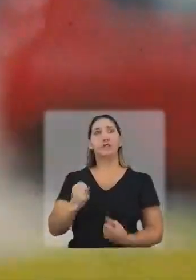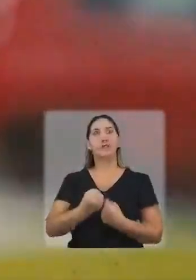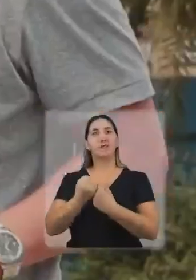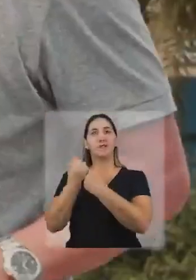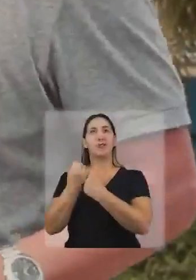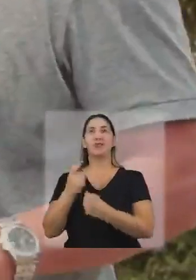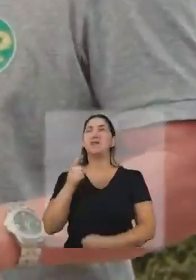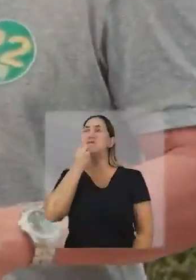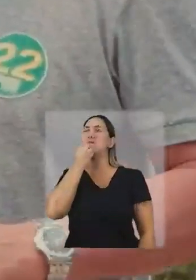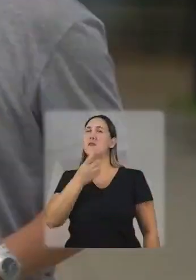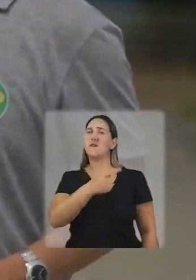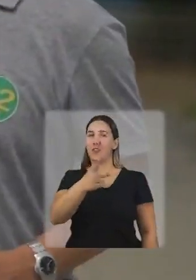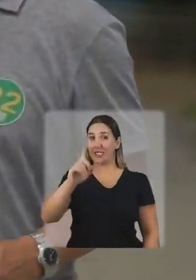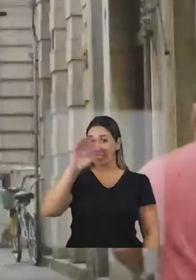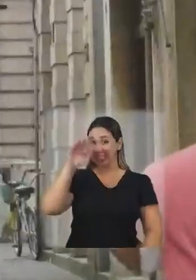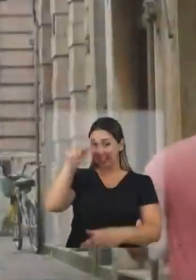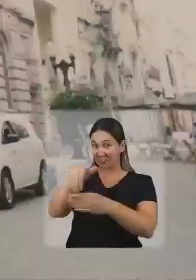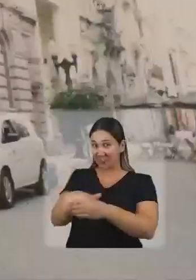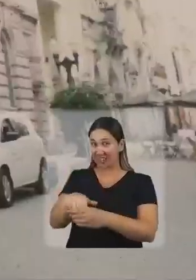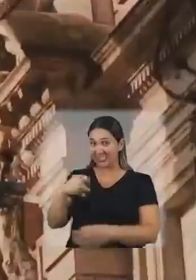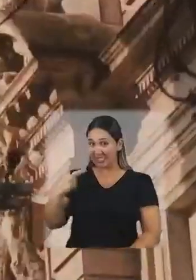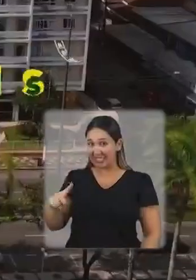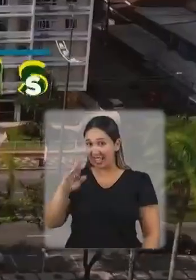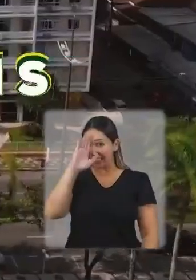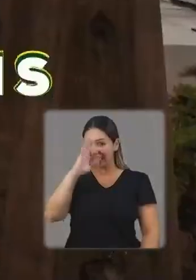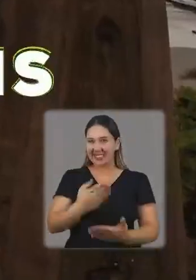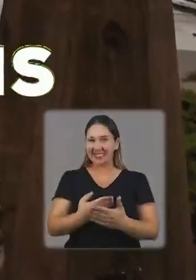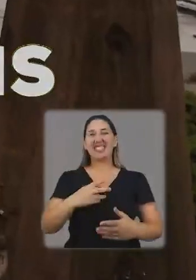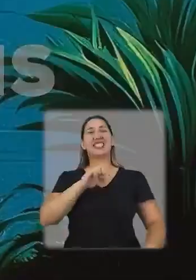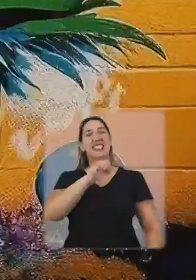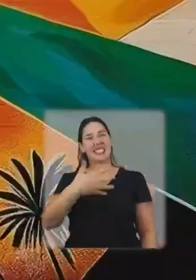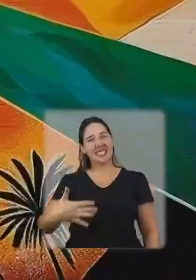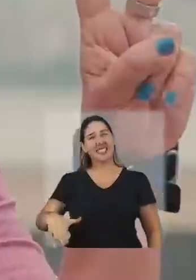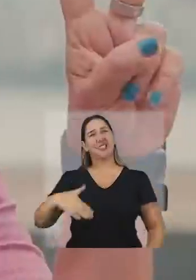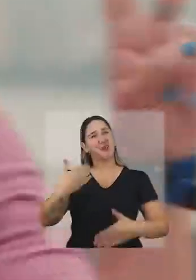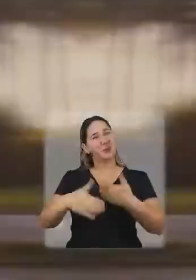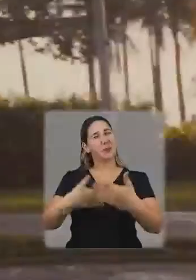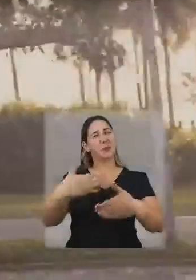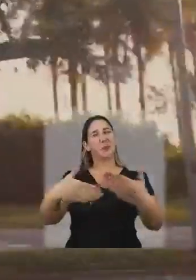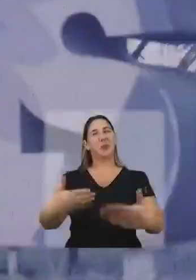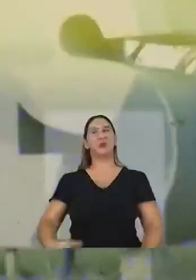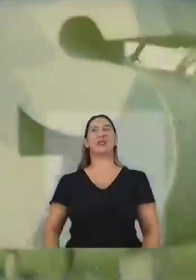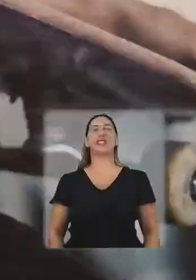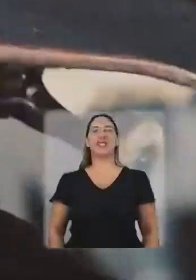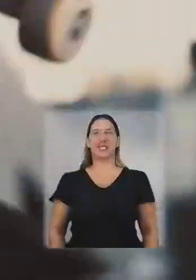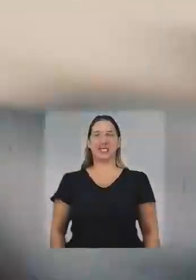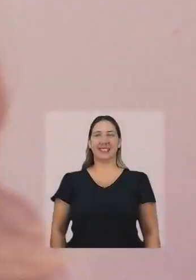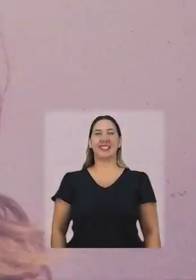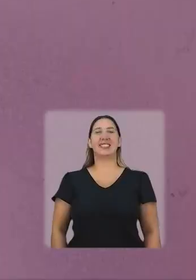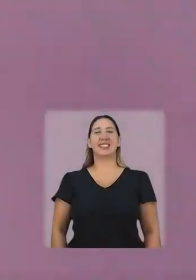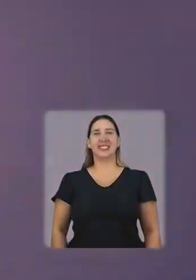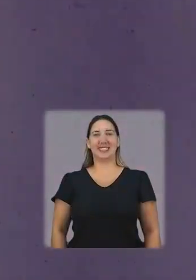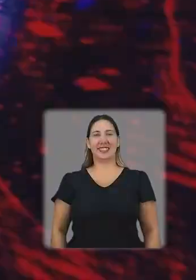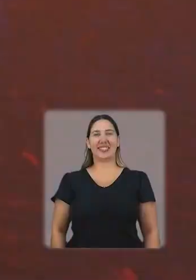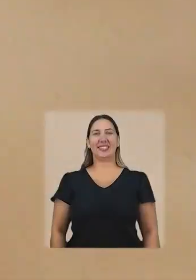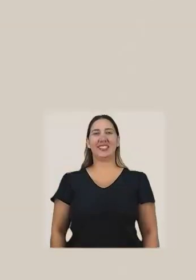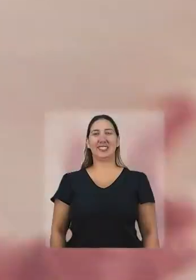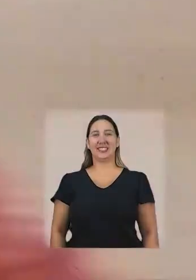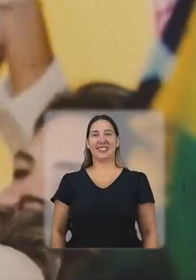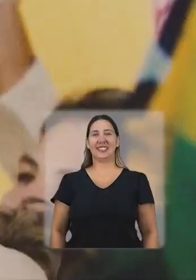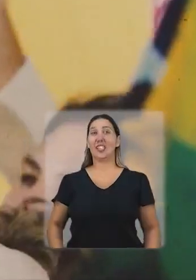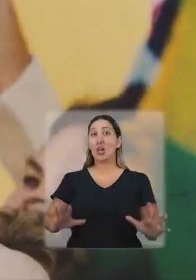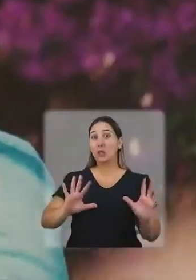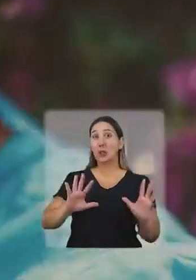Vale vai mostrar por que, com seu voto, Santos pode mais. Rosana 22, Rosana